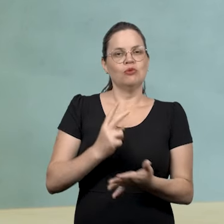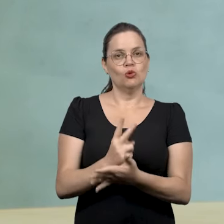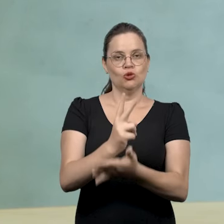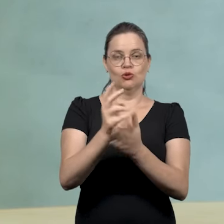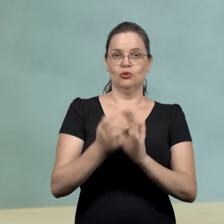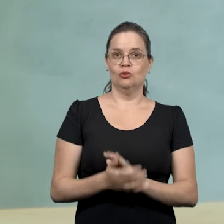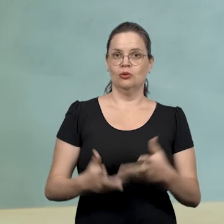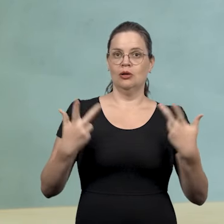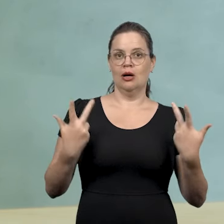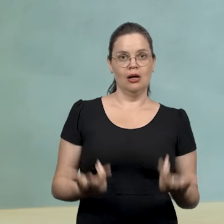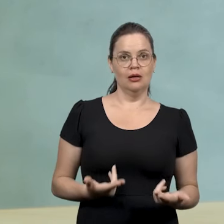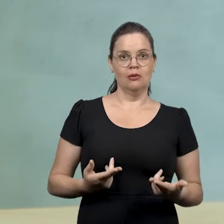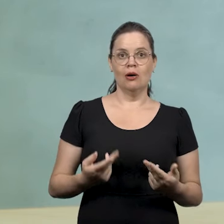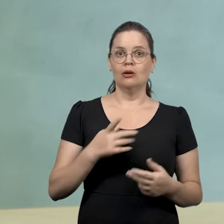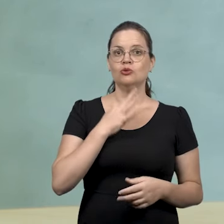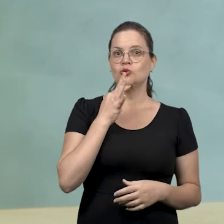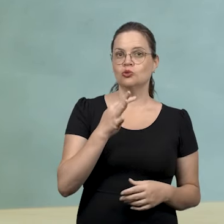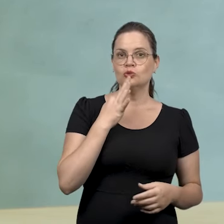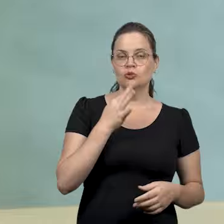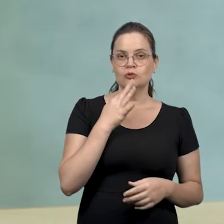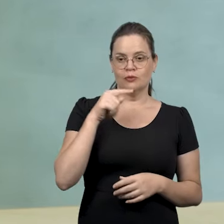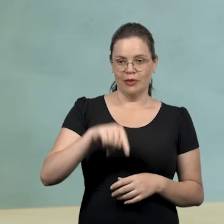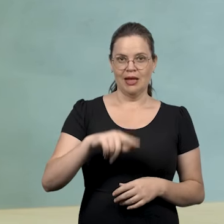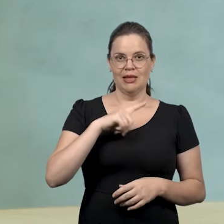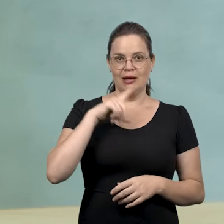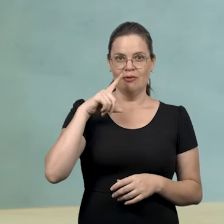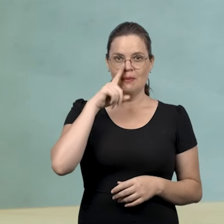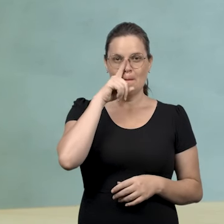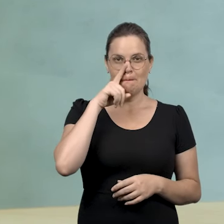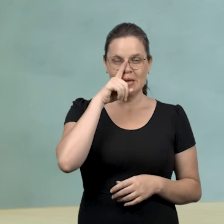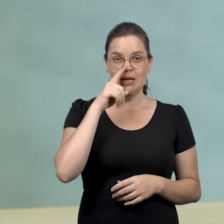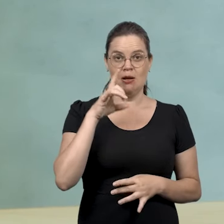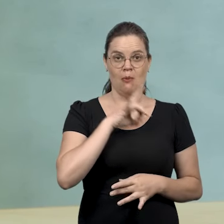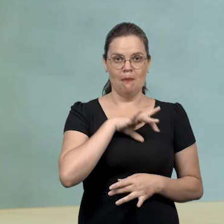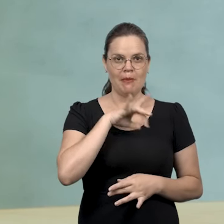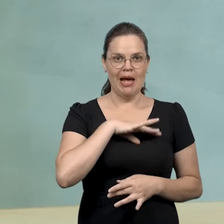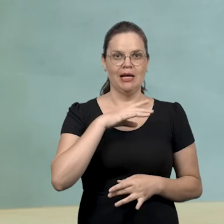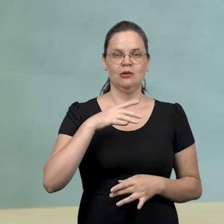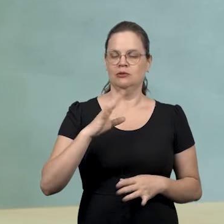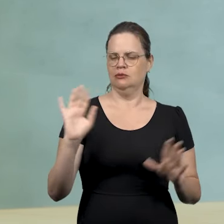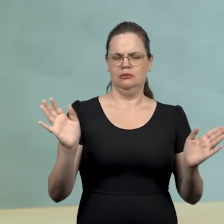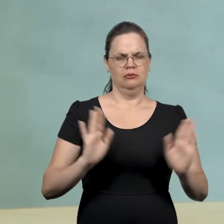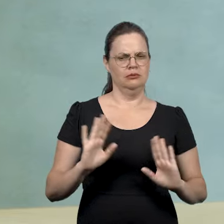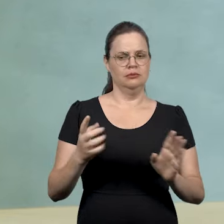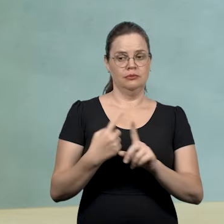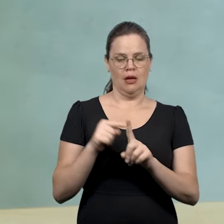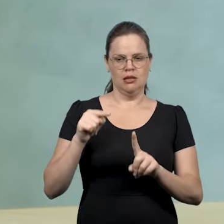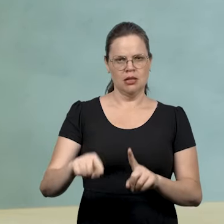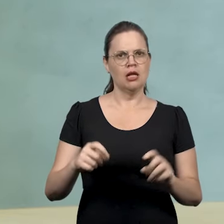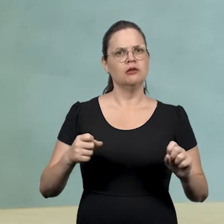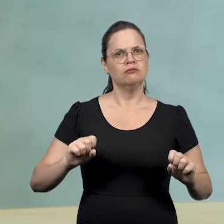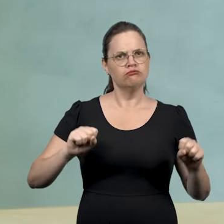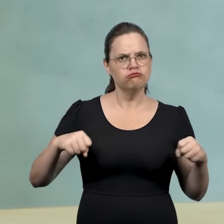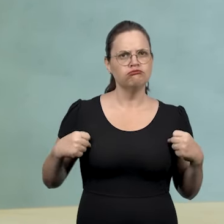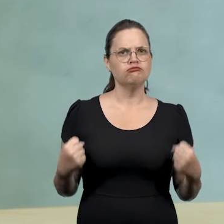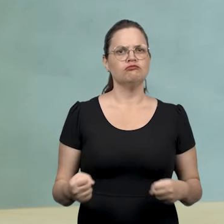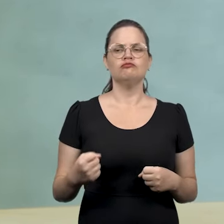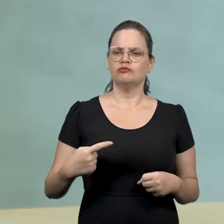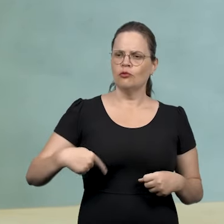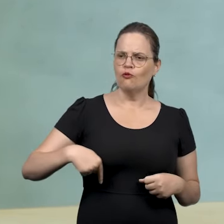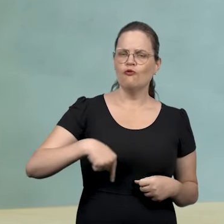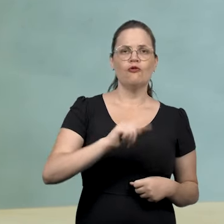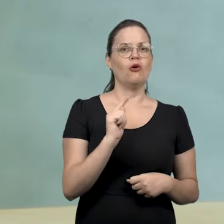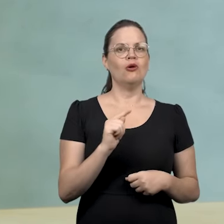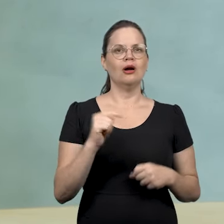não temeu a morte, não temeu as provas, não temeu as circunstâncias, mas se colocou ali por amor e